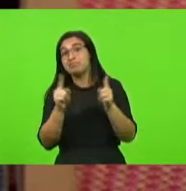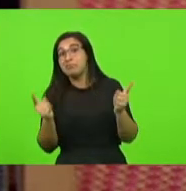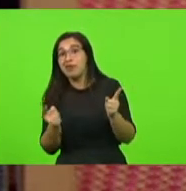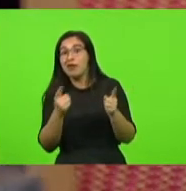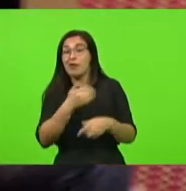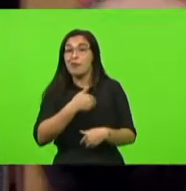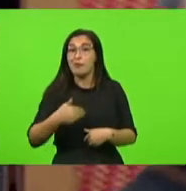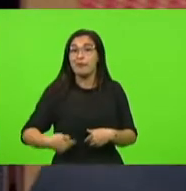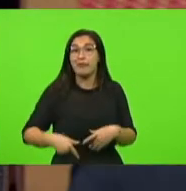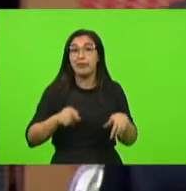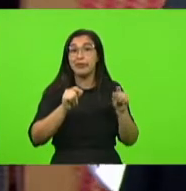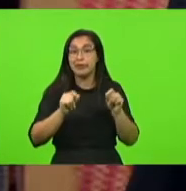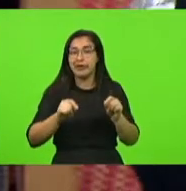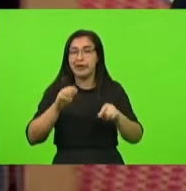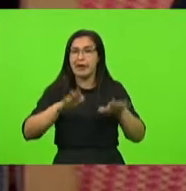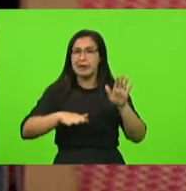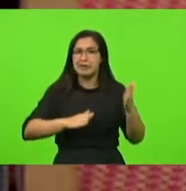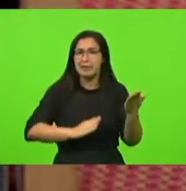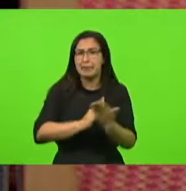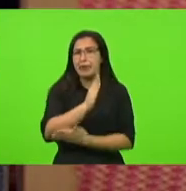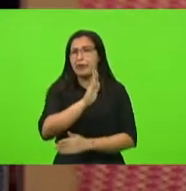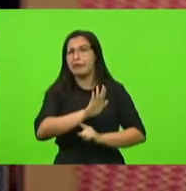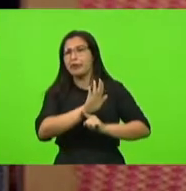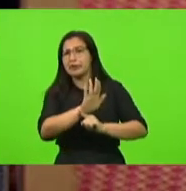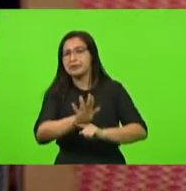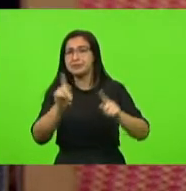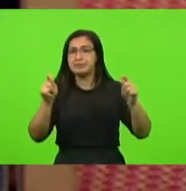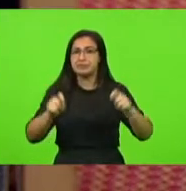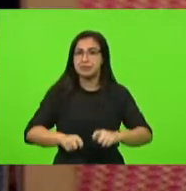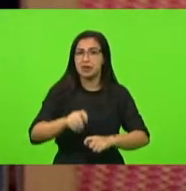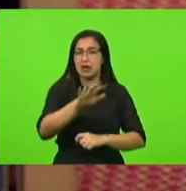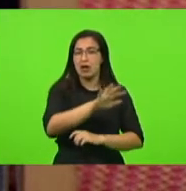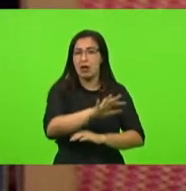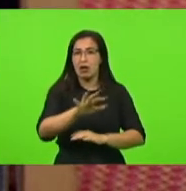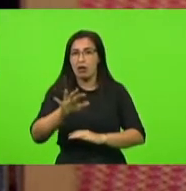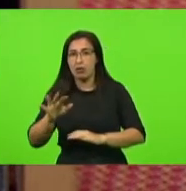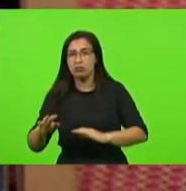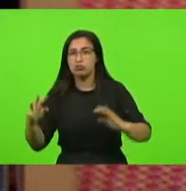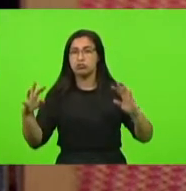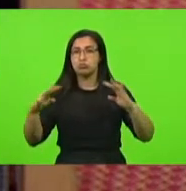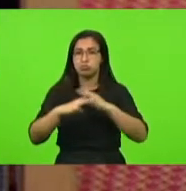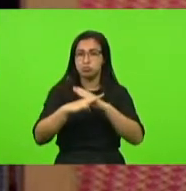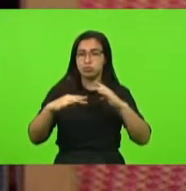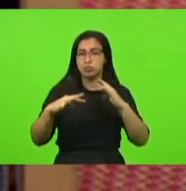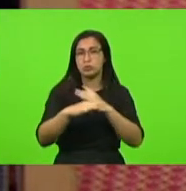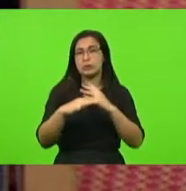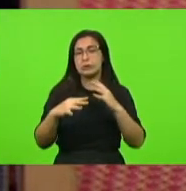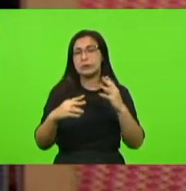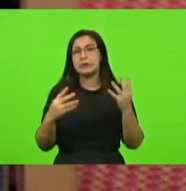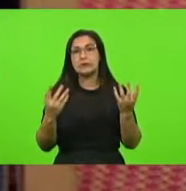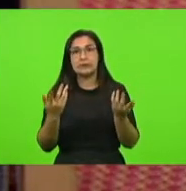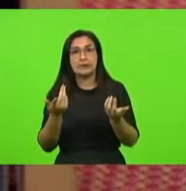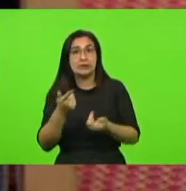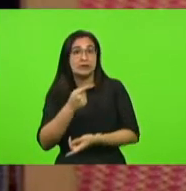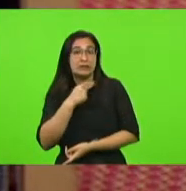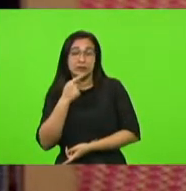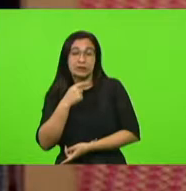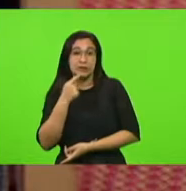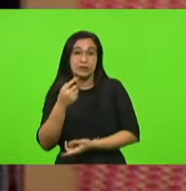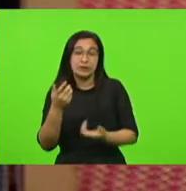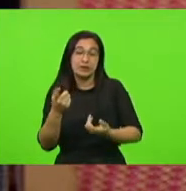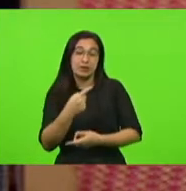quando, aprova benefícios para regiões metropolitana, nós não podemos